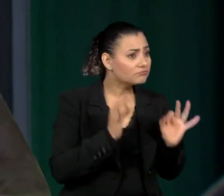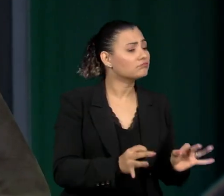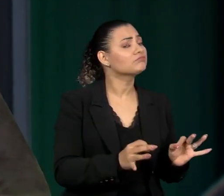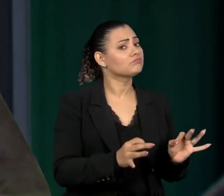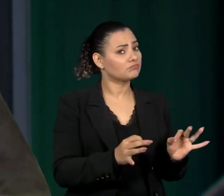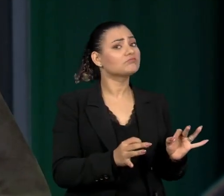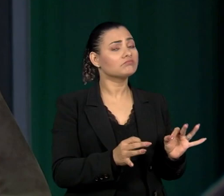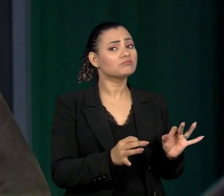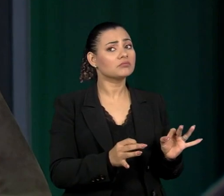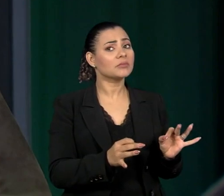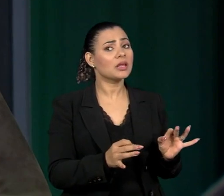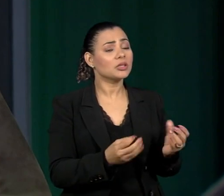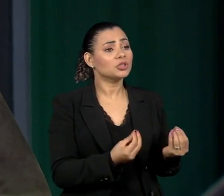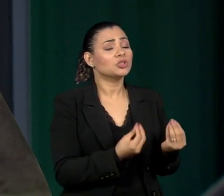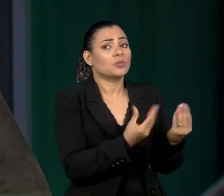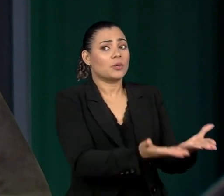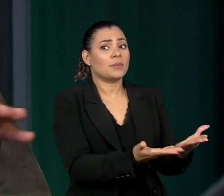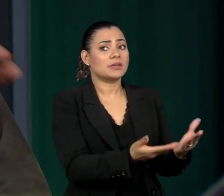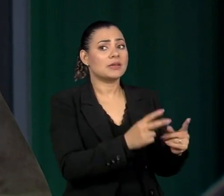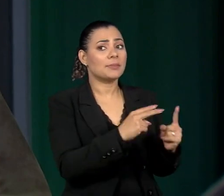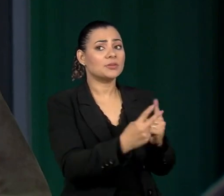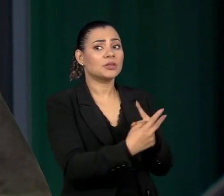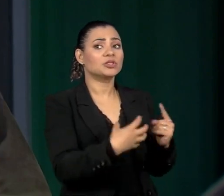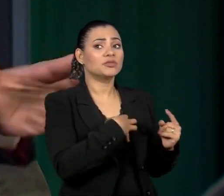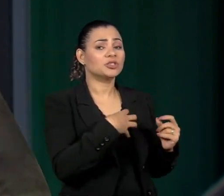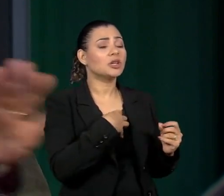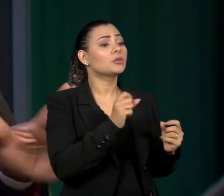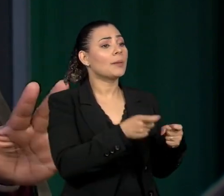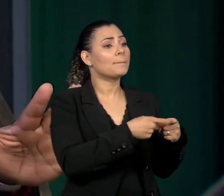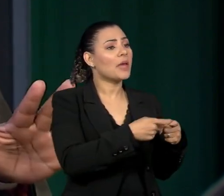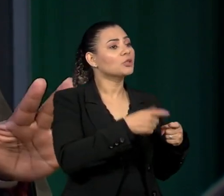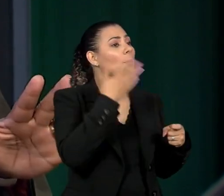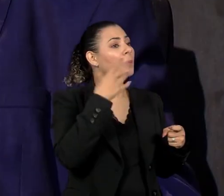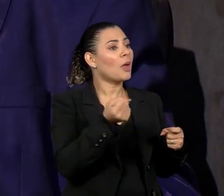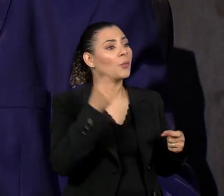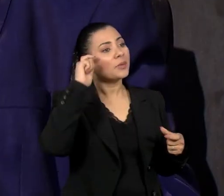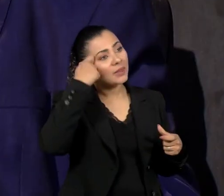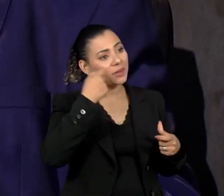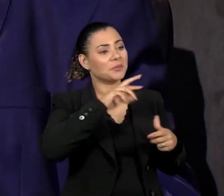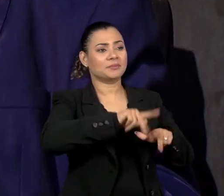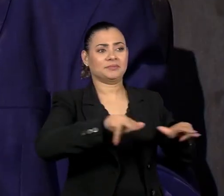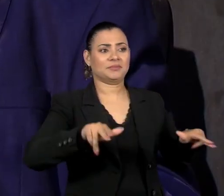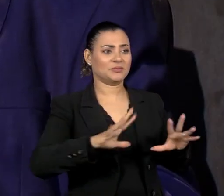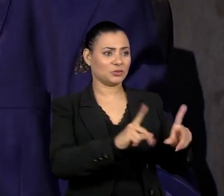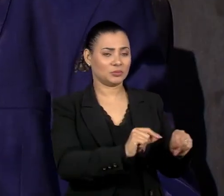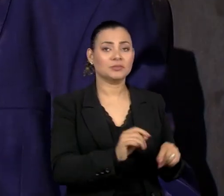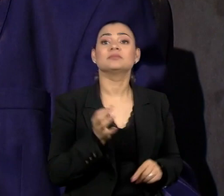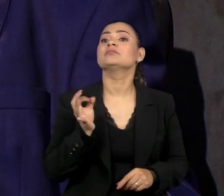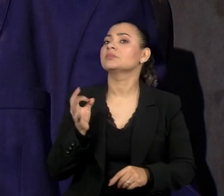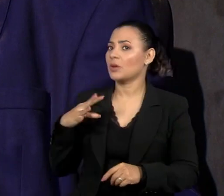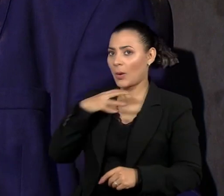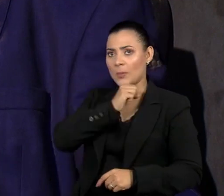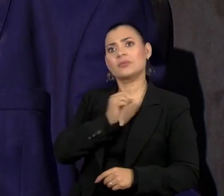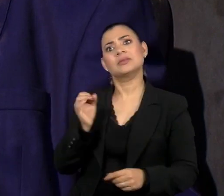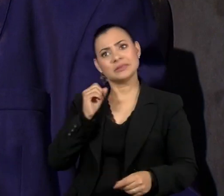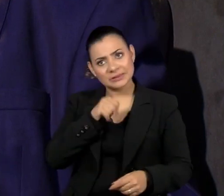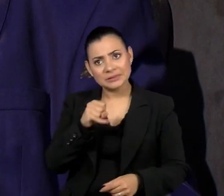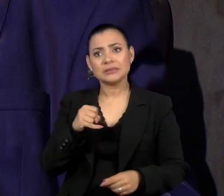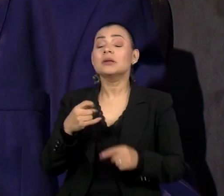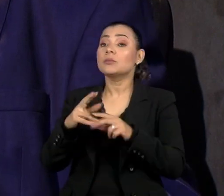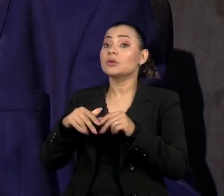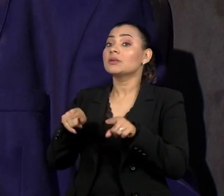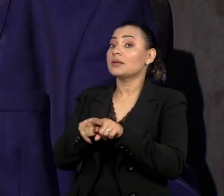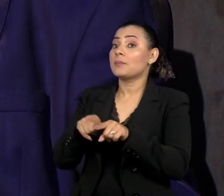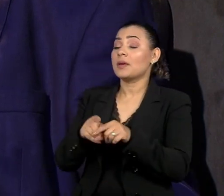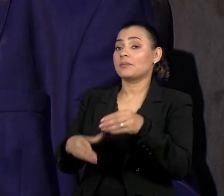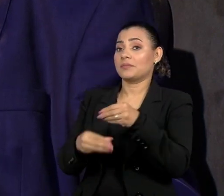considerar e precisa disponibilizar essa perspectiva de ter médico de todas as coisas. Eu não tenho a menor dúvida. E diria até mais para você, em cima